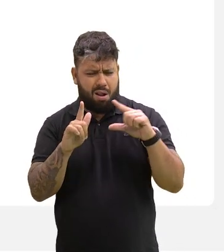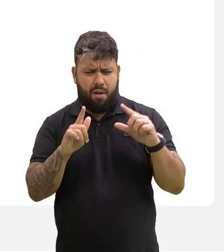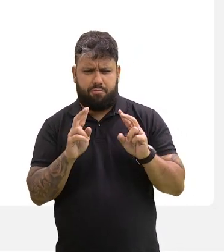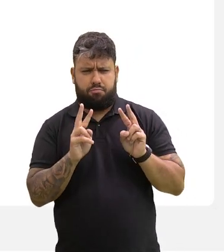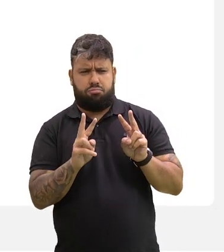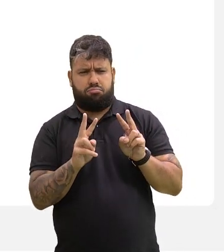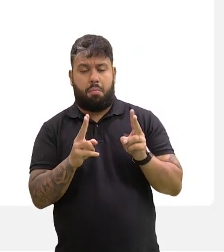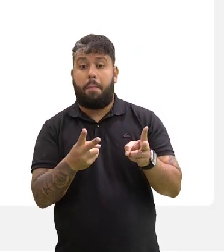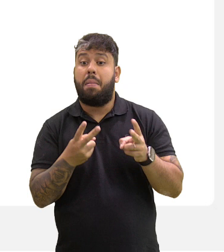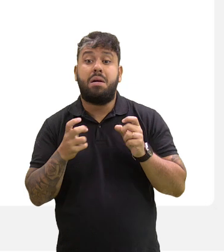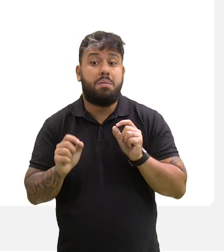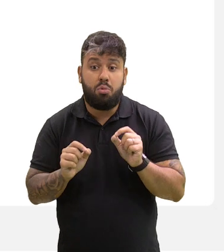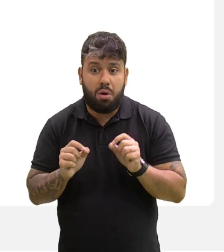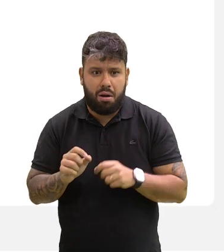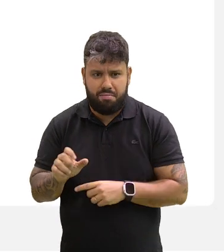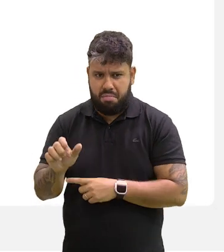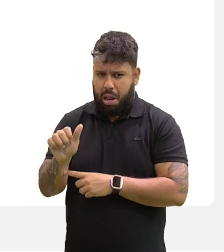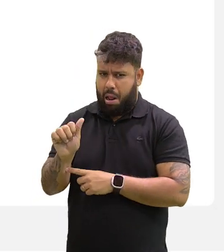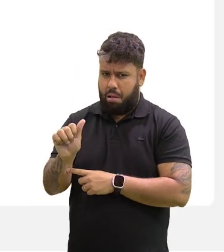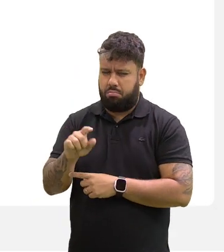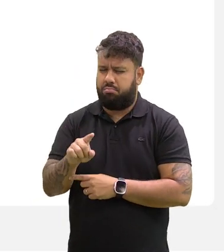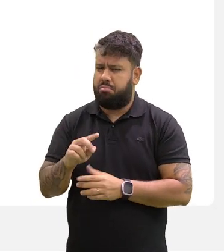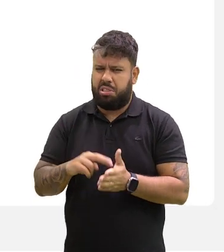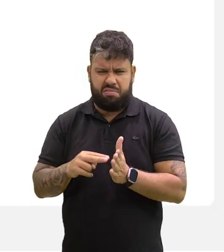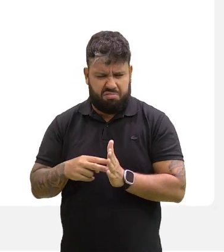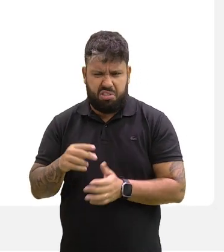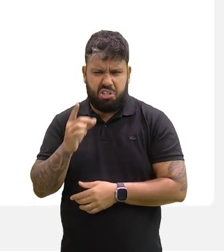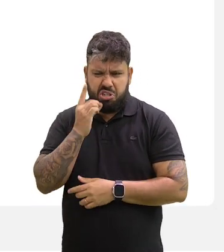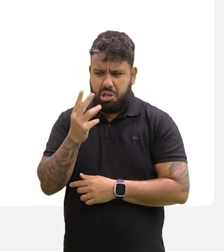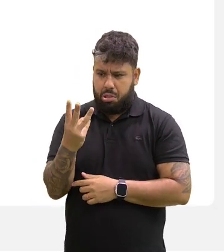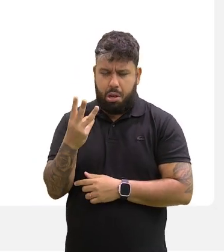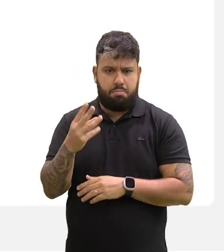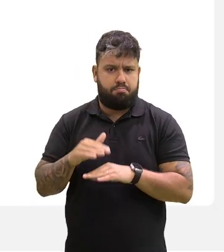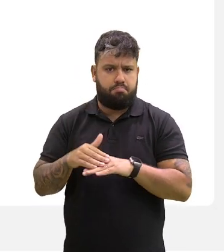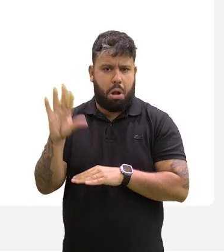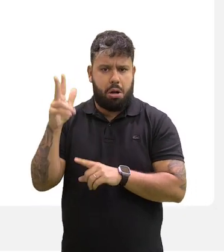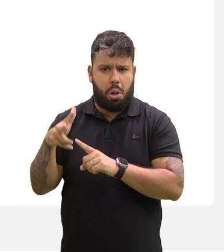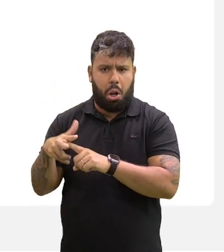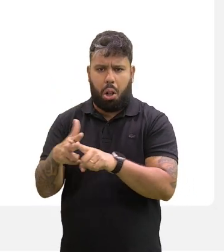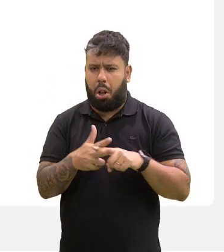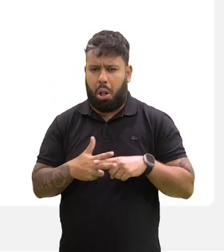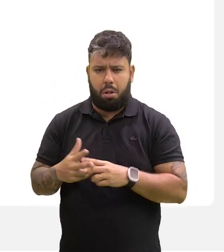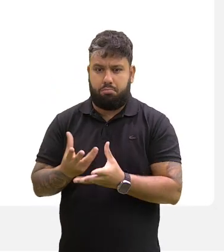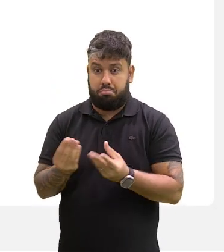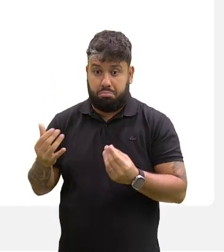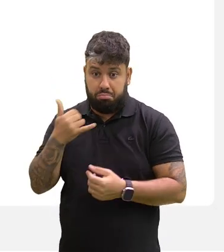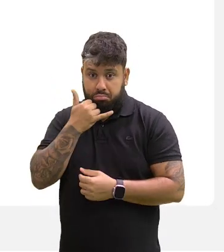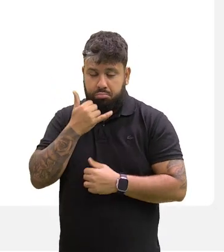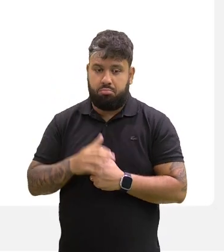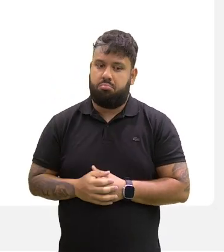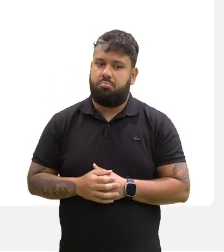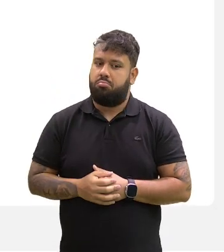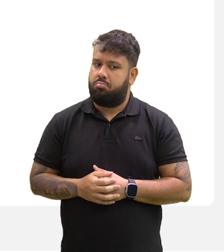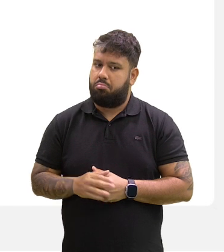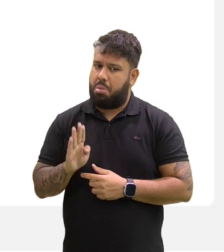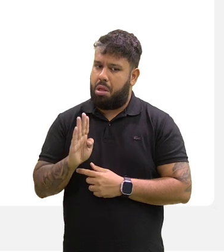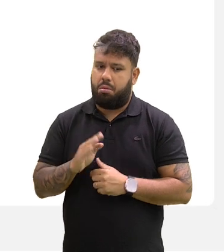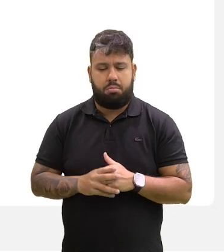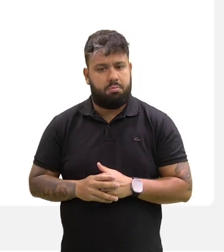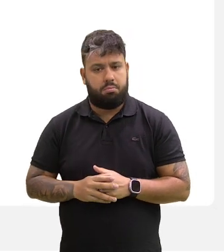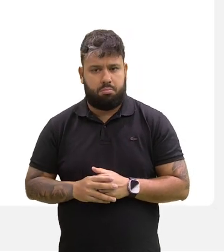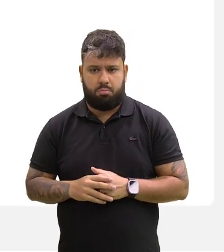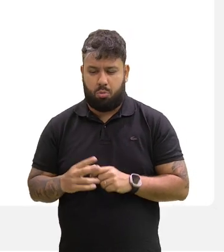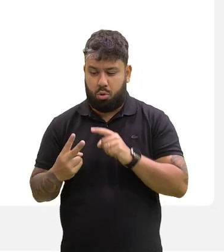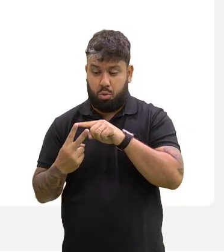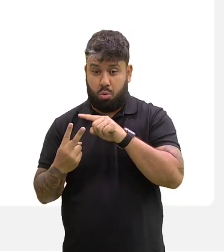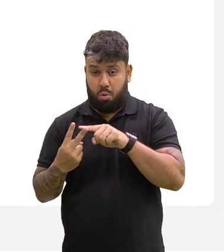que, letra A, no dia 3 de fevereiro foi reparado o maior número de celulares. Letra B, nos 2 primeiros dias de